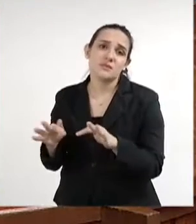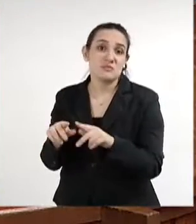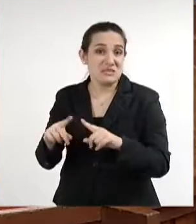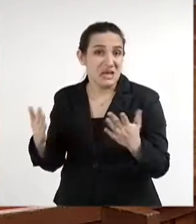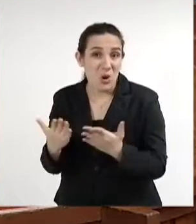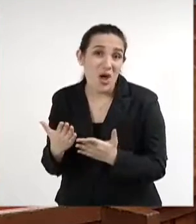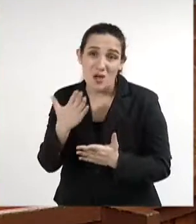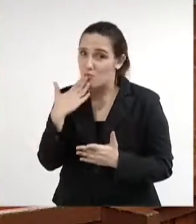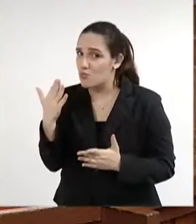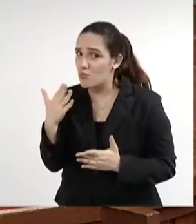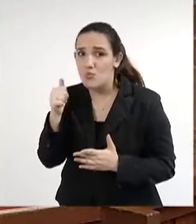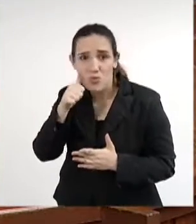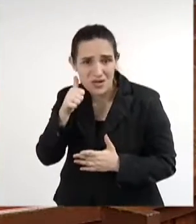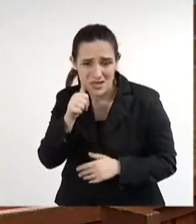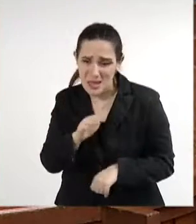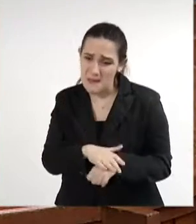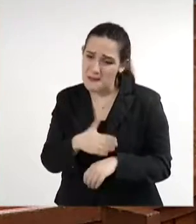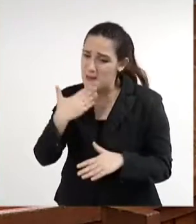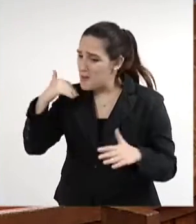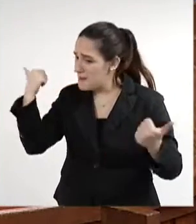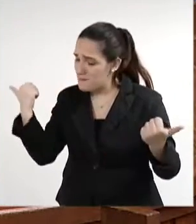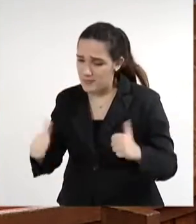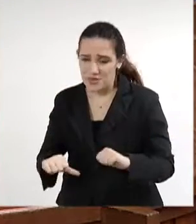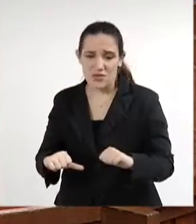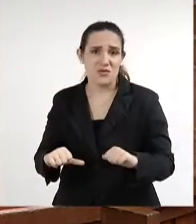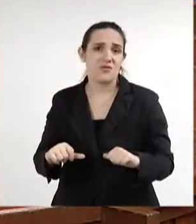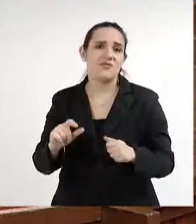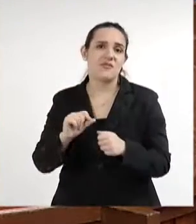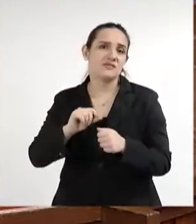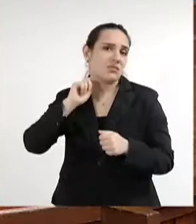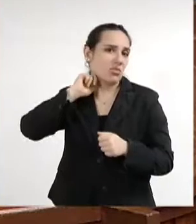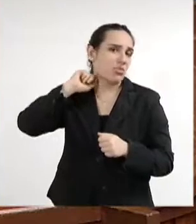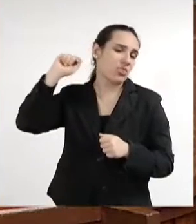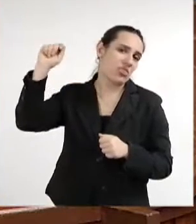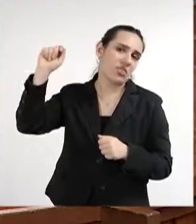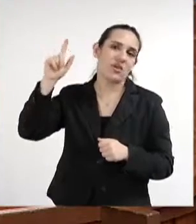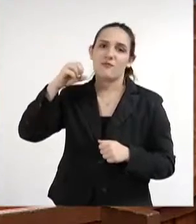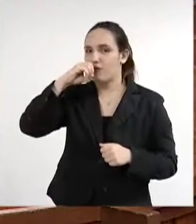mais violentos do suicídio, como o enforcamento.